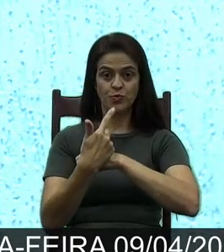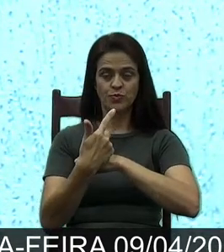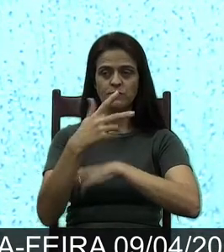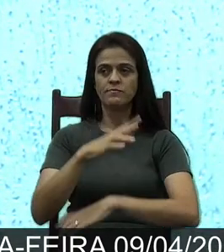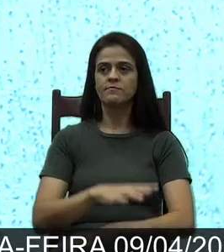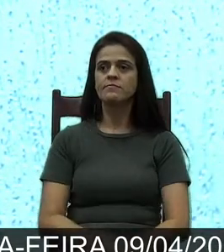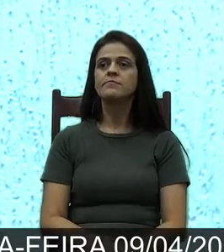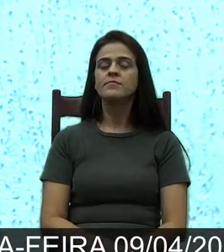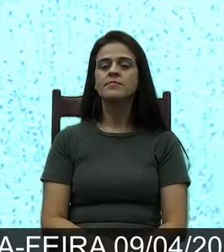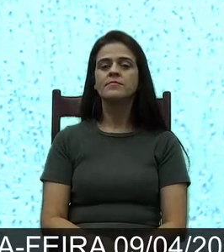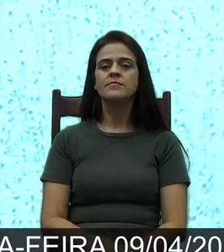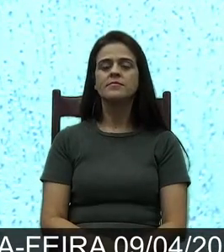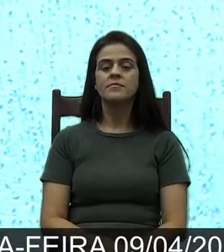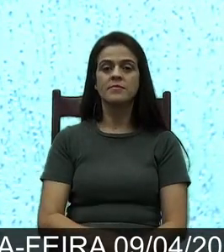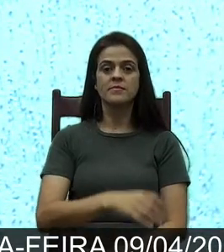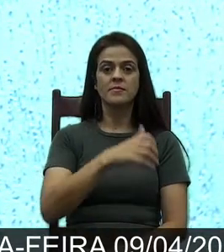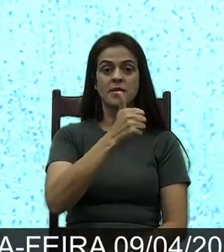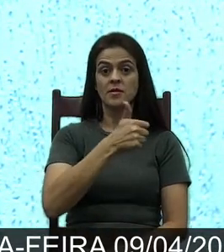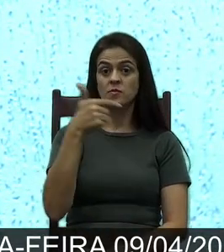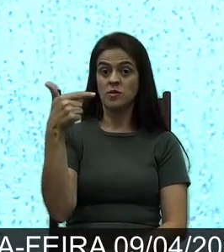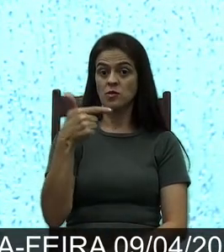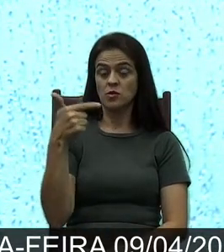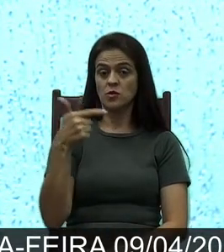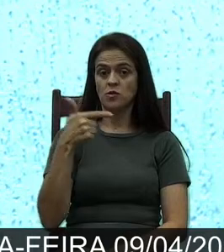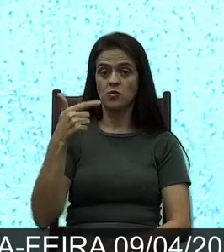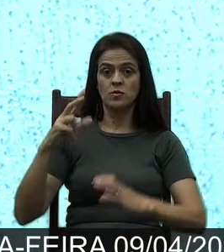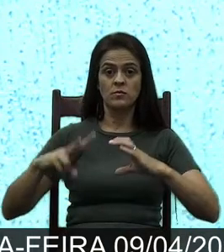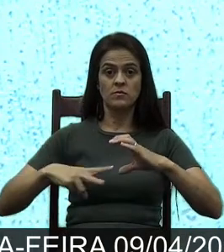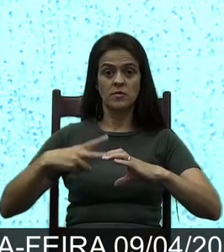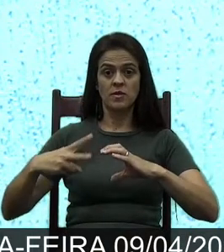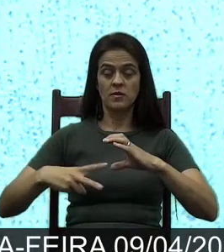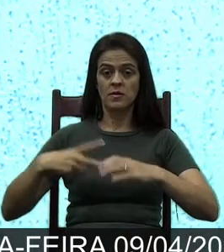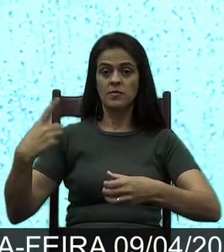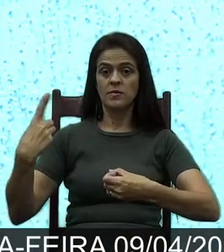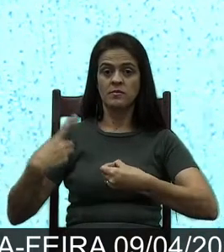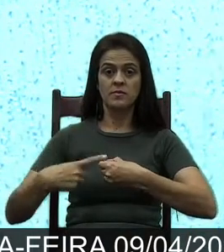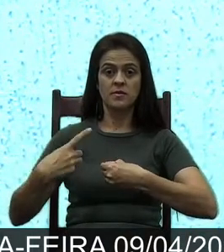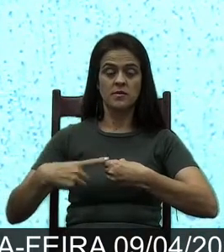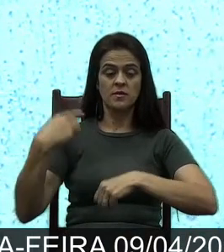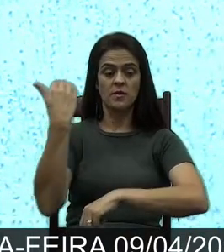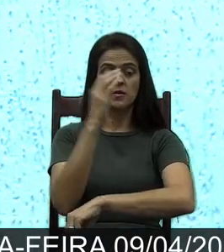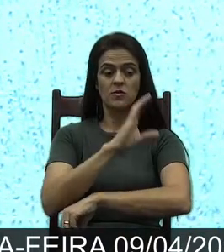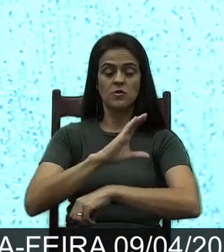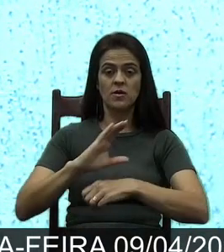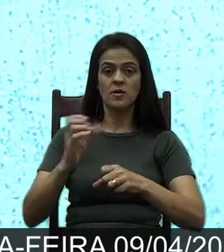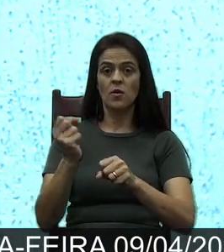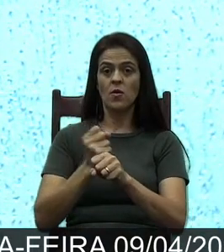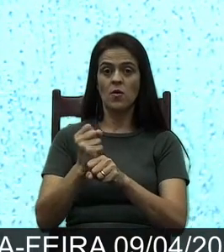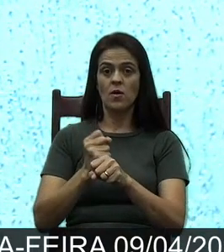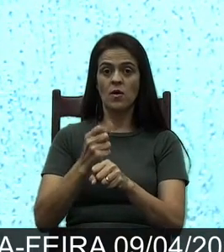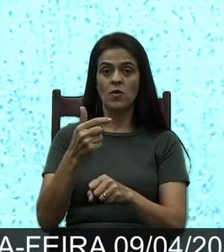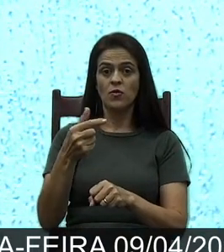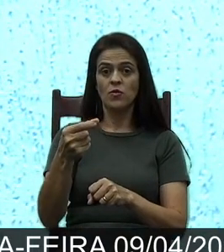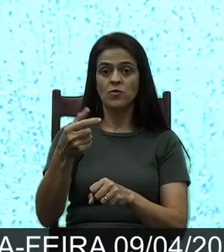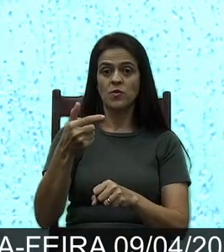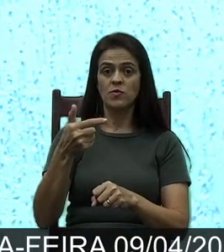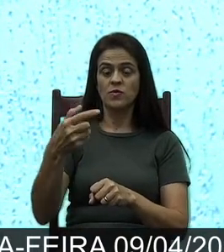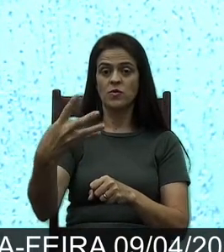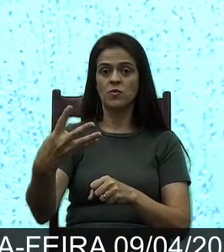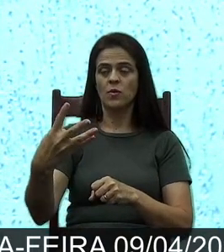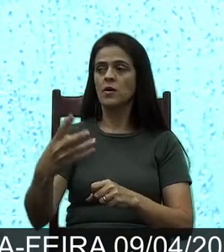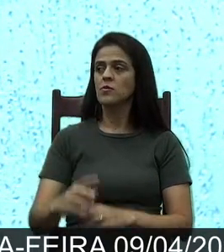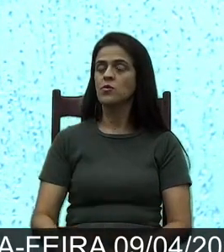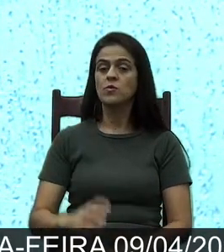presentes na 12ª sessão ordinária de 2024 da Câmara Municipal de Catalão, os